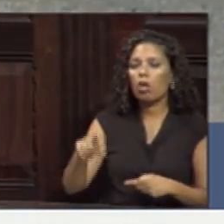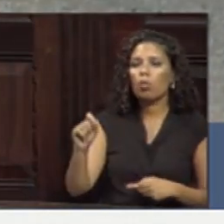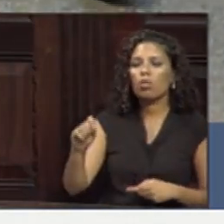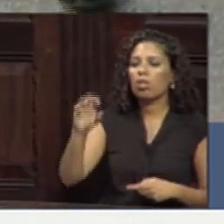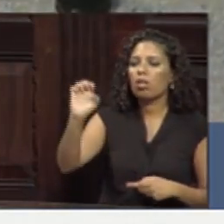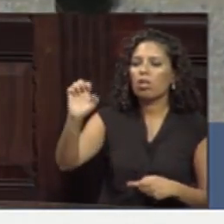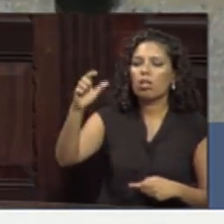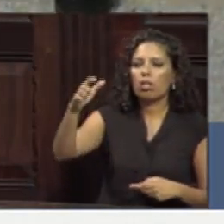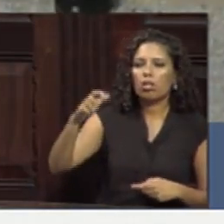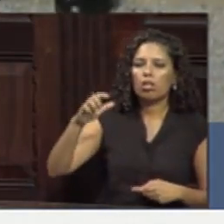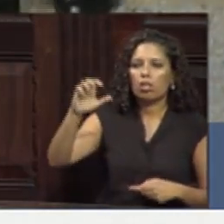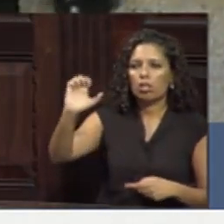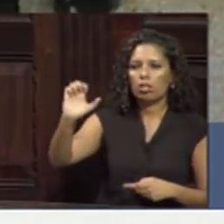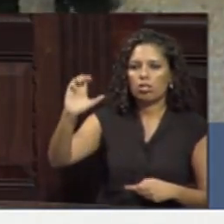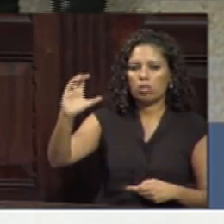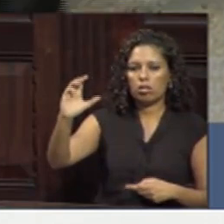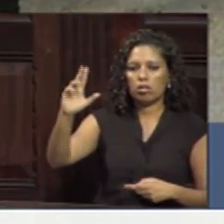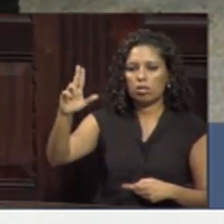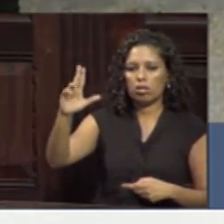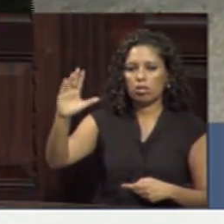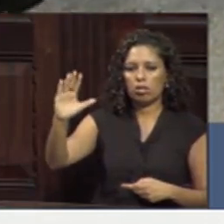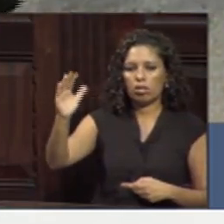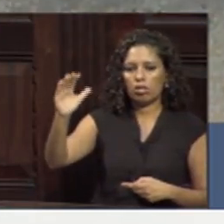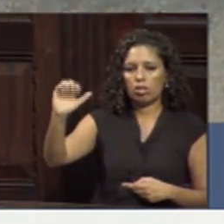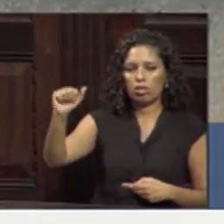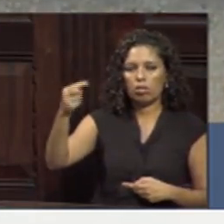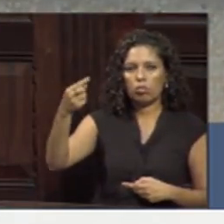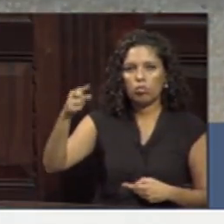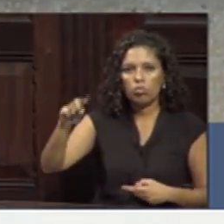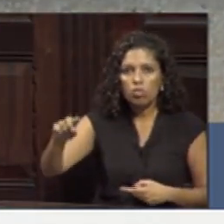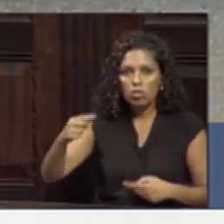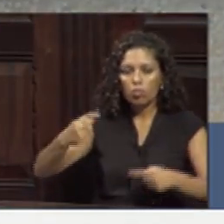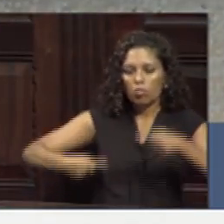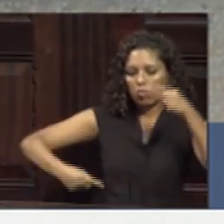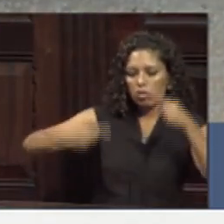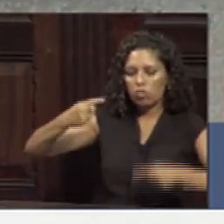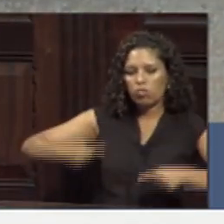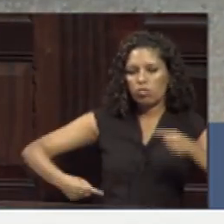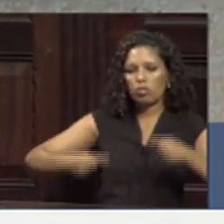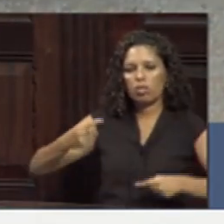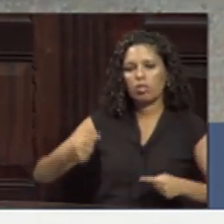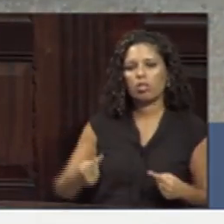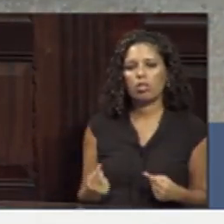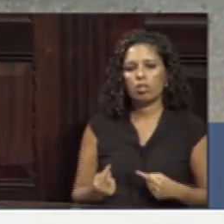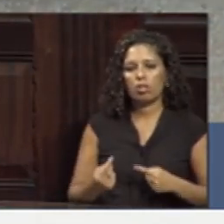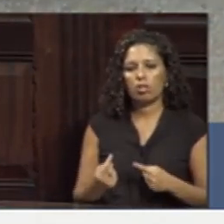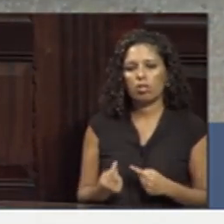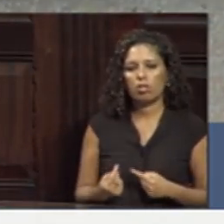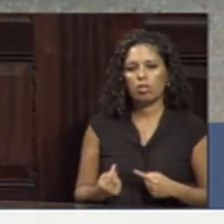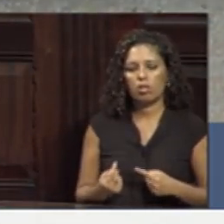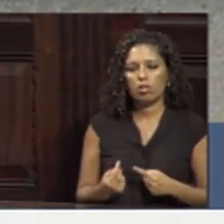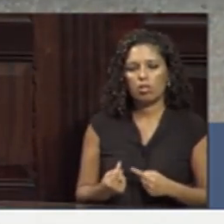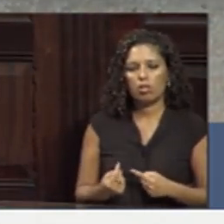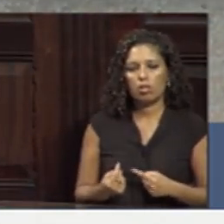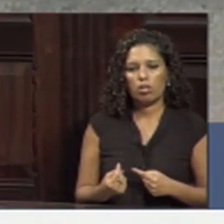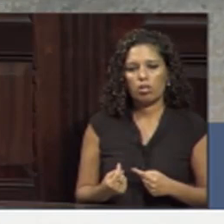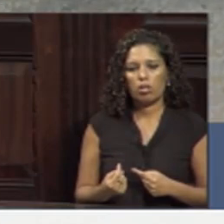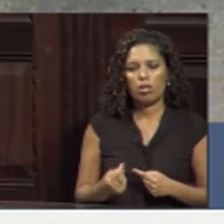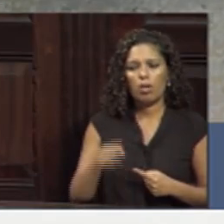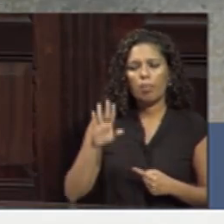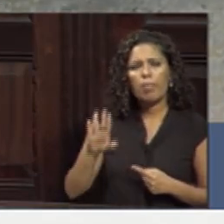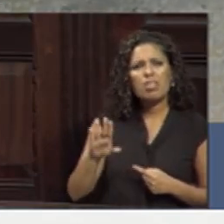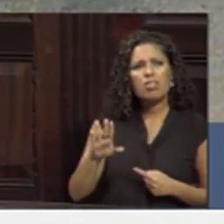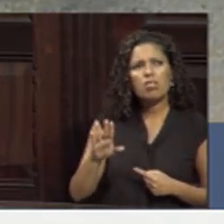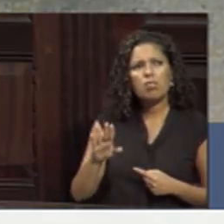certeza, e ao que tudo indica, política. Então a pergunta é a seguinte: o que pretendiam as pessoas que executaram a